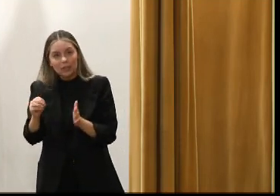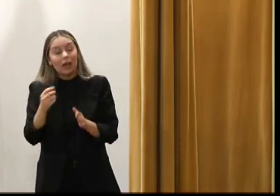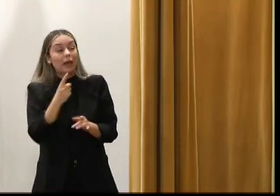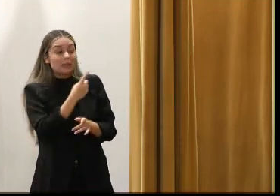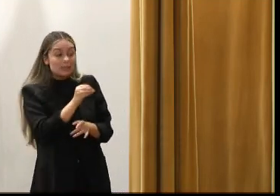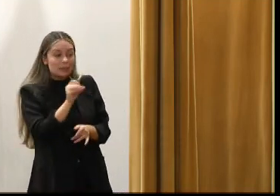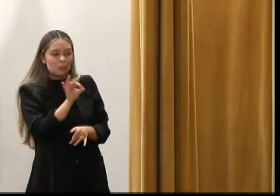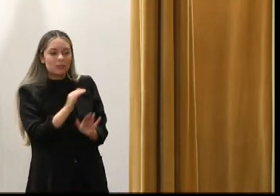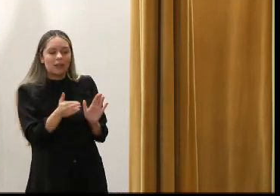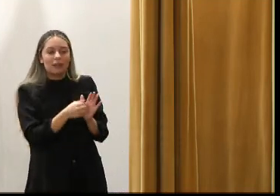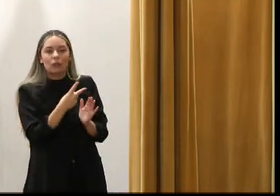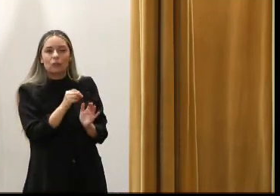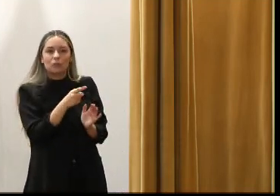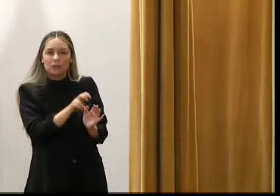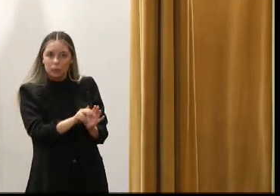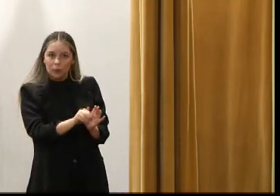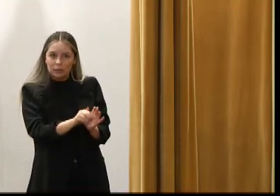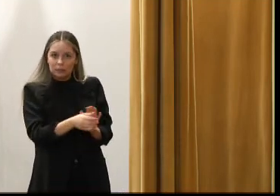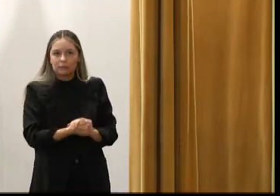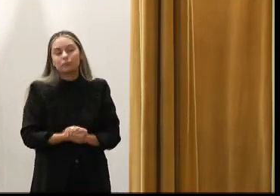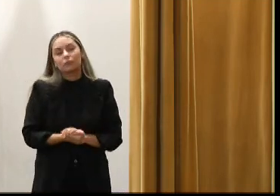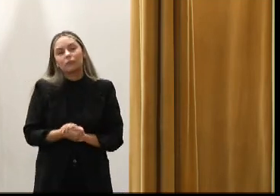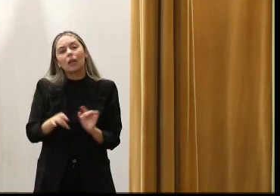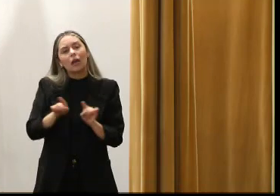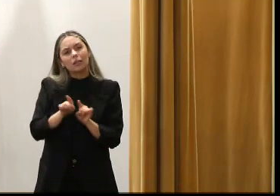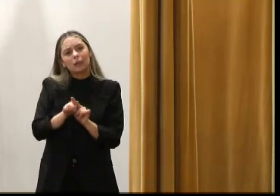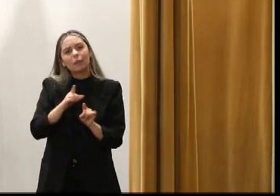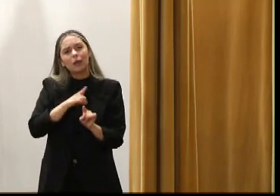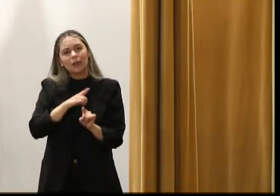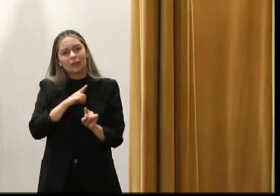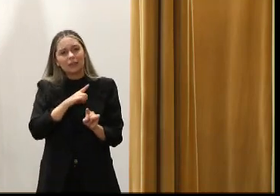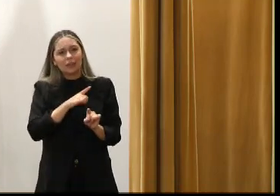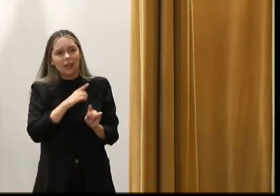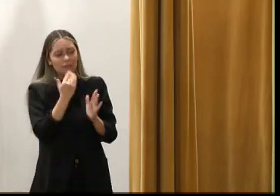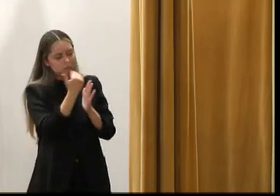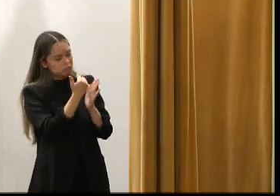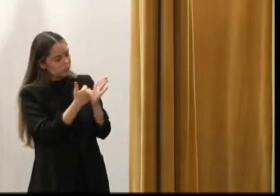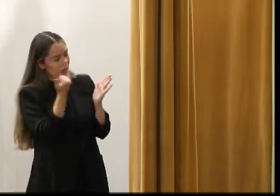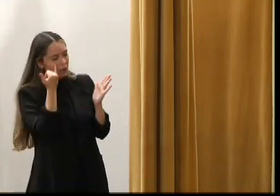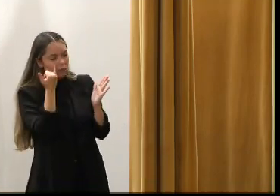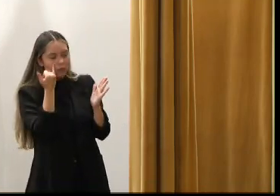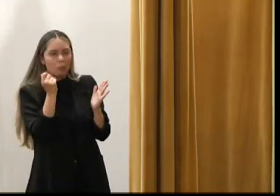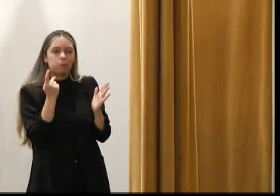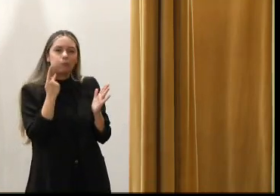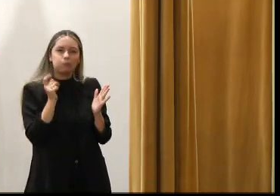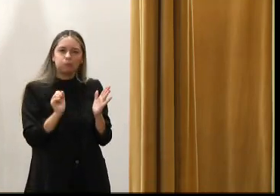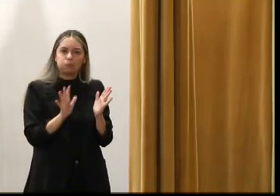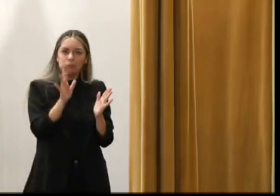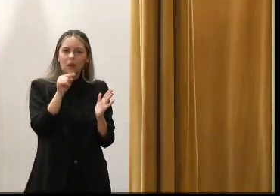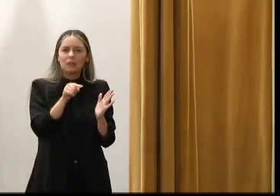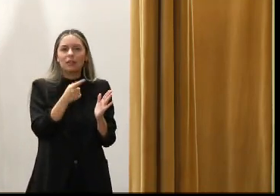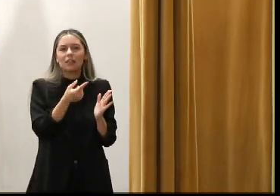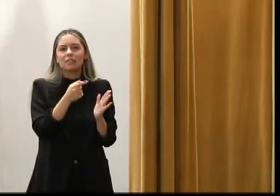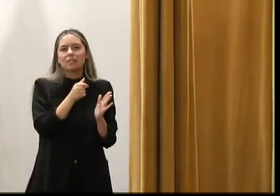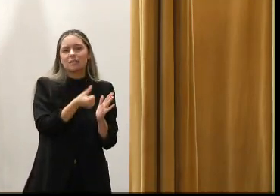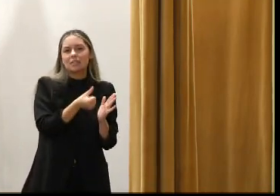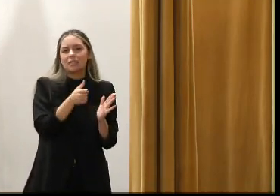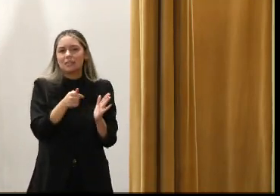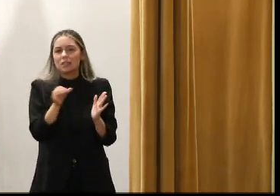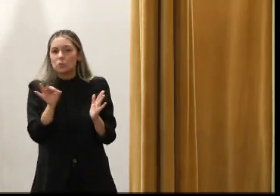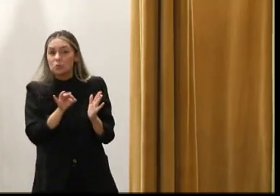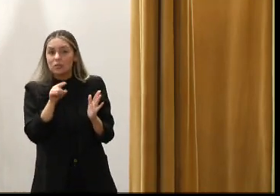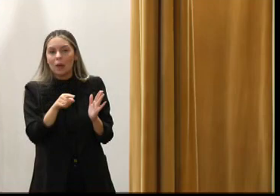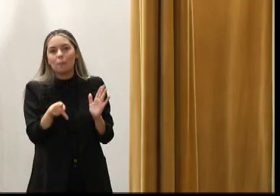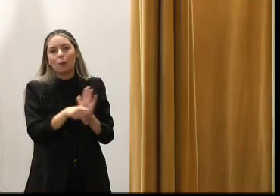2050. Né? E a gente tem também o nosso inventário de gases, onde a gente sabe que 67% da nossa emissão de gases de efeito estufa são oriundos